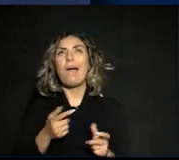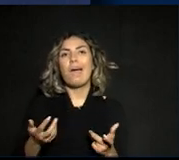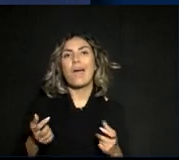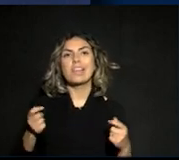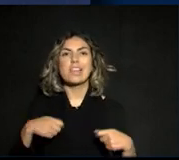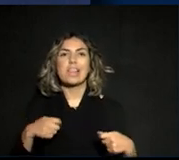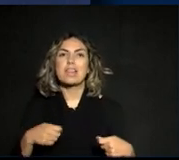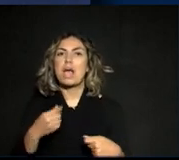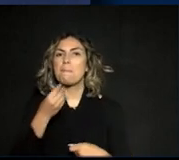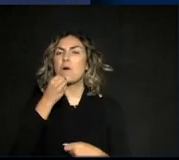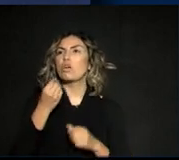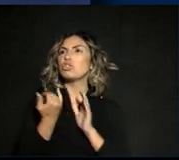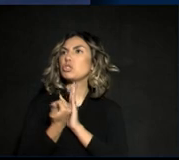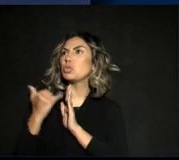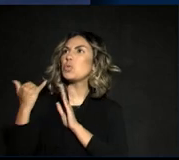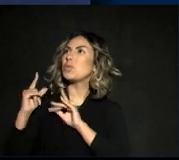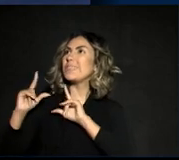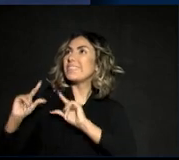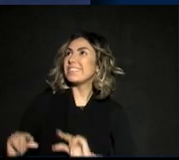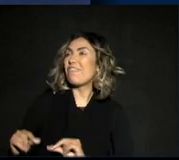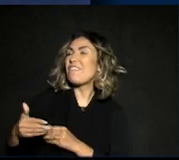de quedas de juros